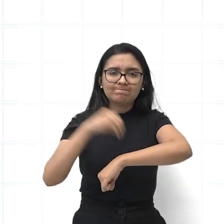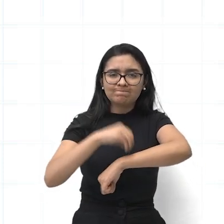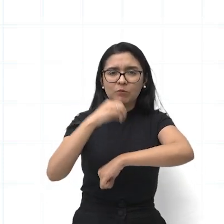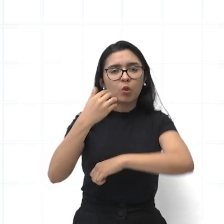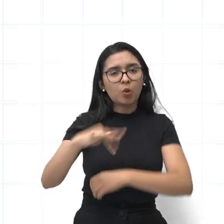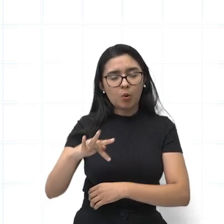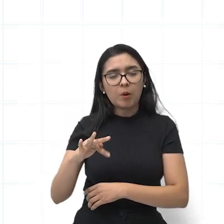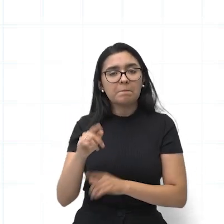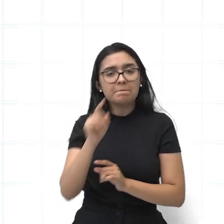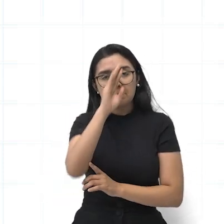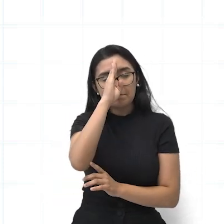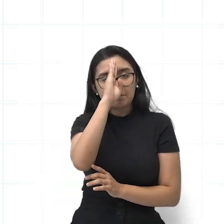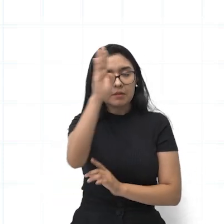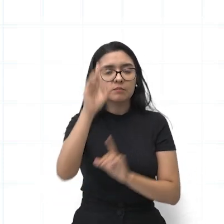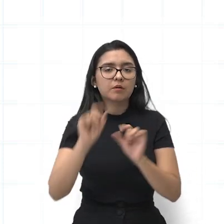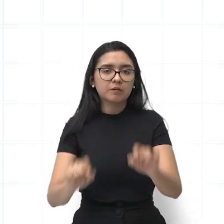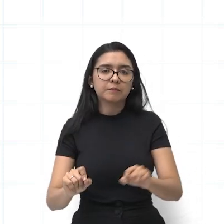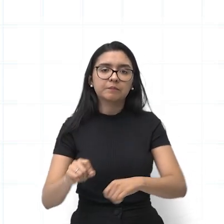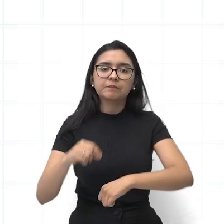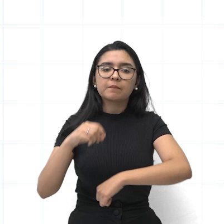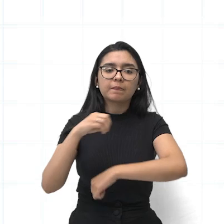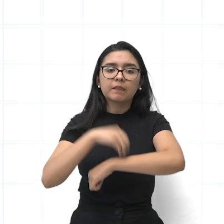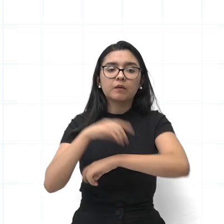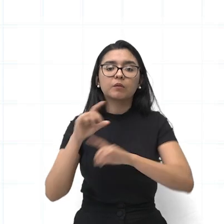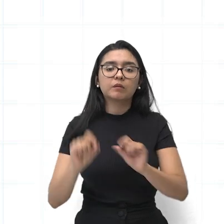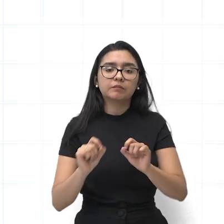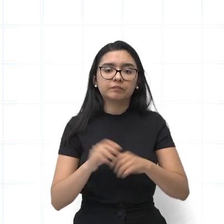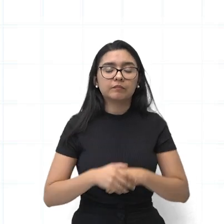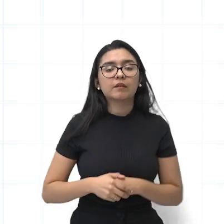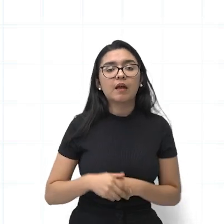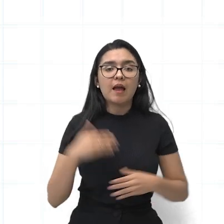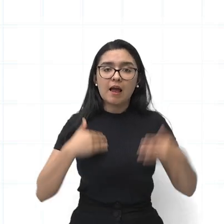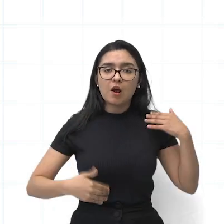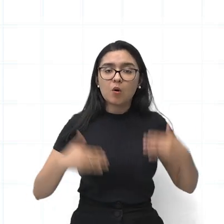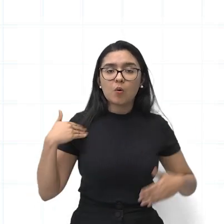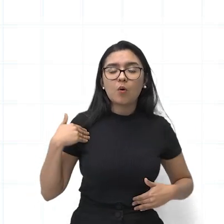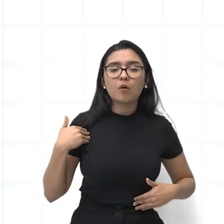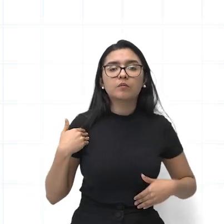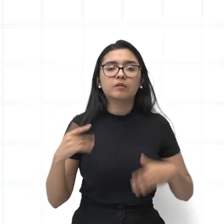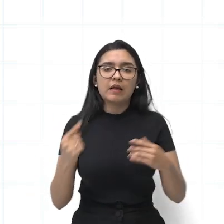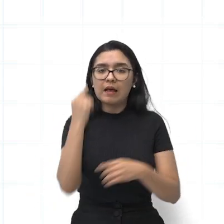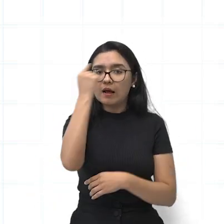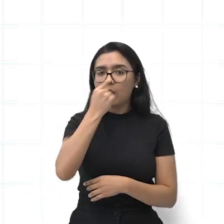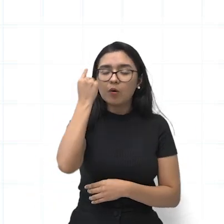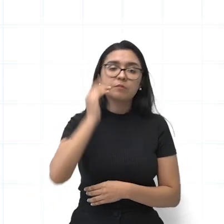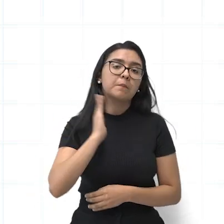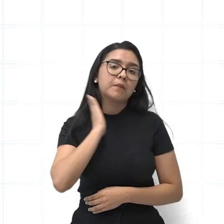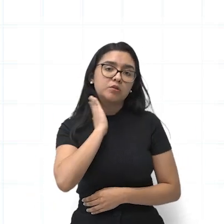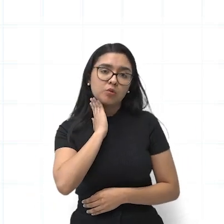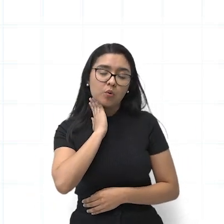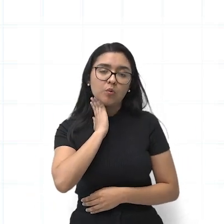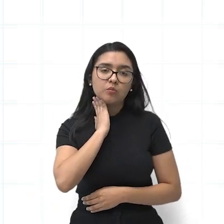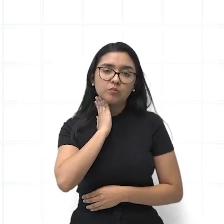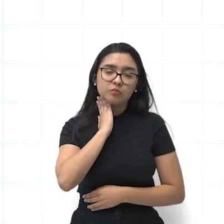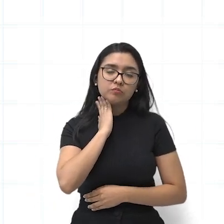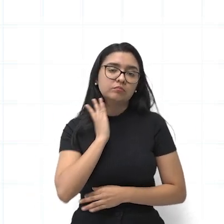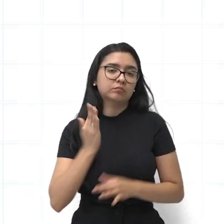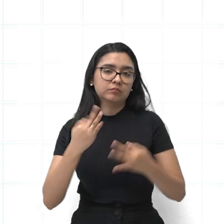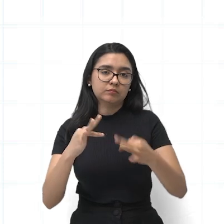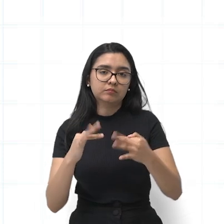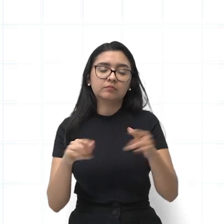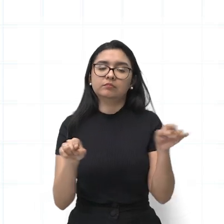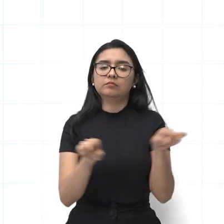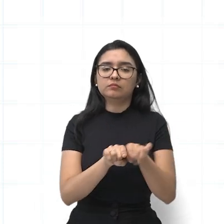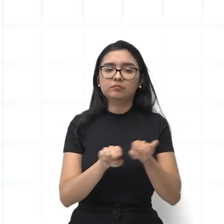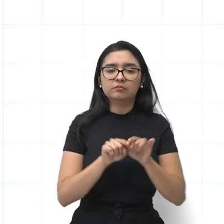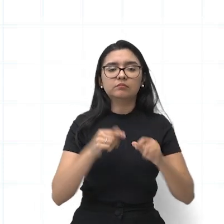lesionar, principalmente tecidos e áreas como a dos olhos, pescoço, a parte onde a